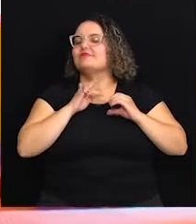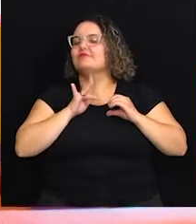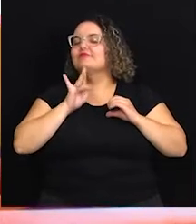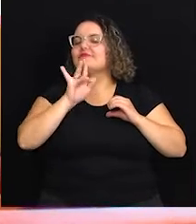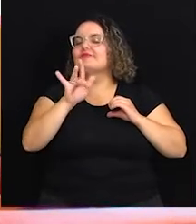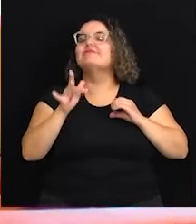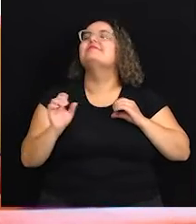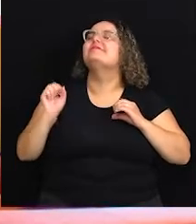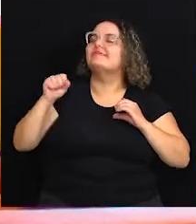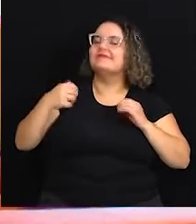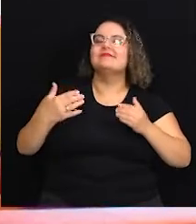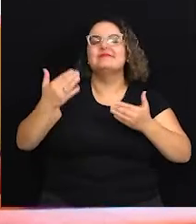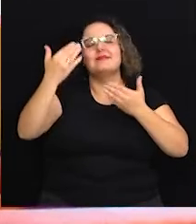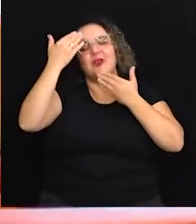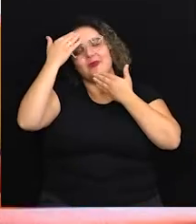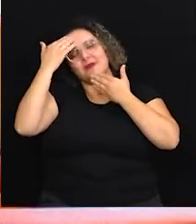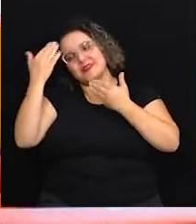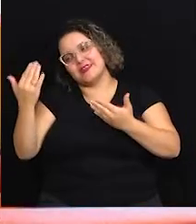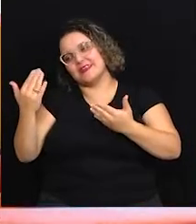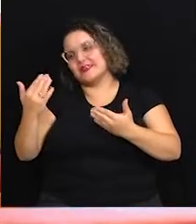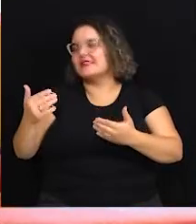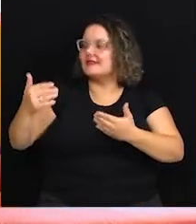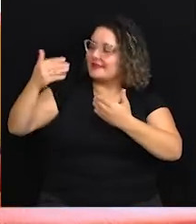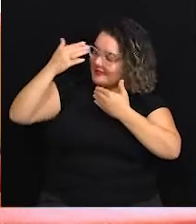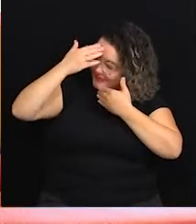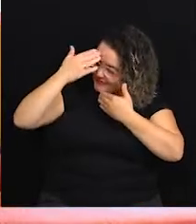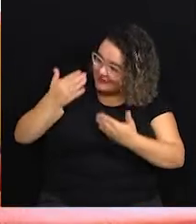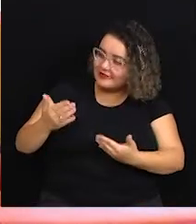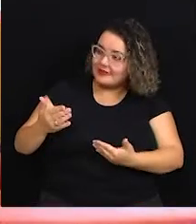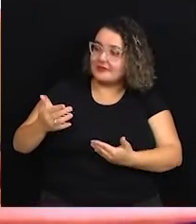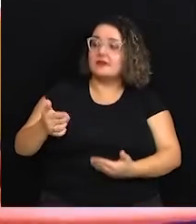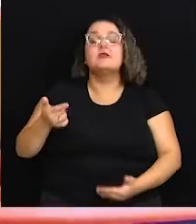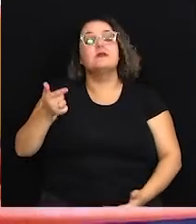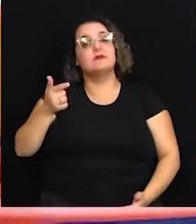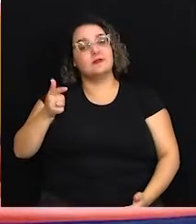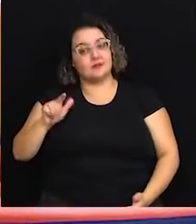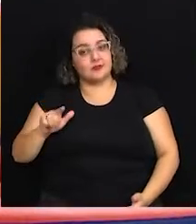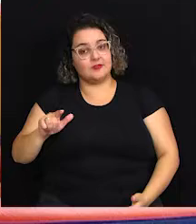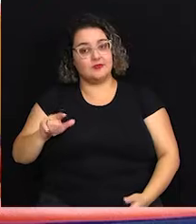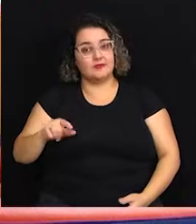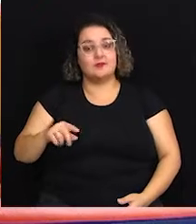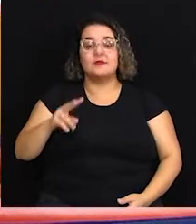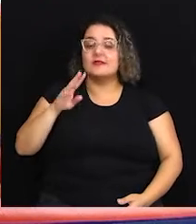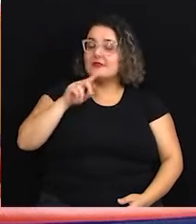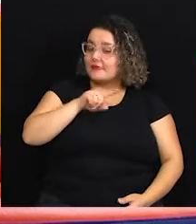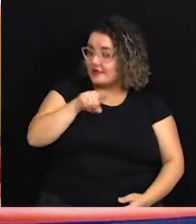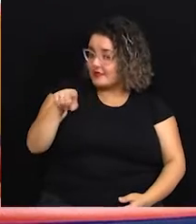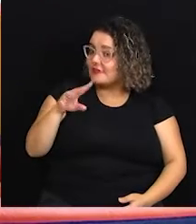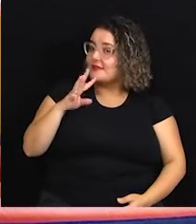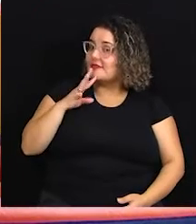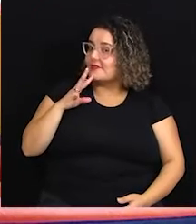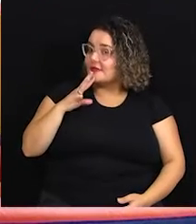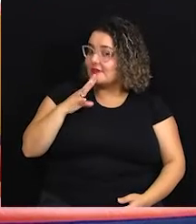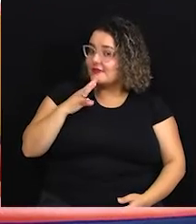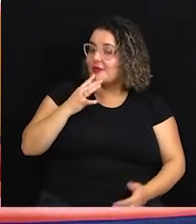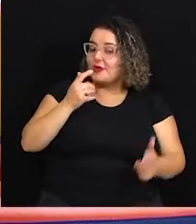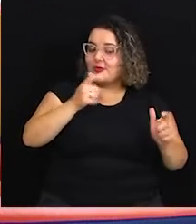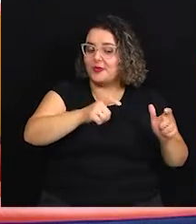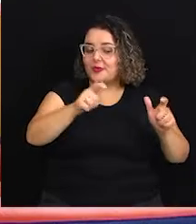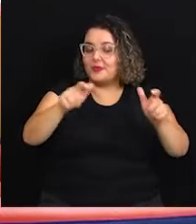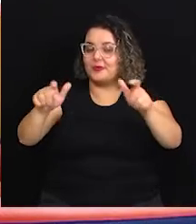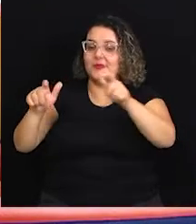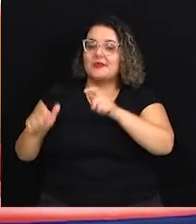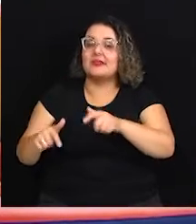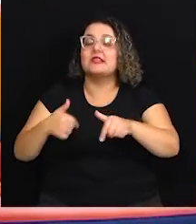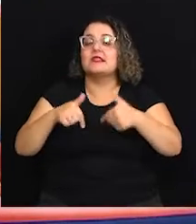vocês. Isso. Márcia, obrigada pelo tempinho. Eu que agradeço. A nossa conversa aqui no CAIS ainda vai continuar, vocês vão conhecer um pouco mais do espaço, desse